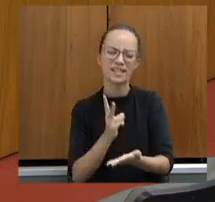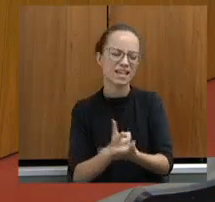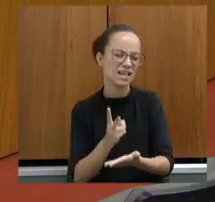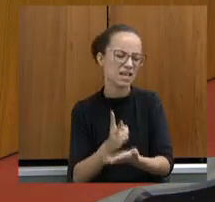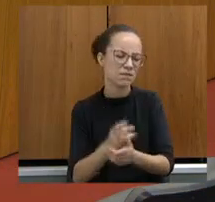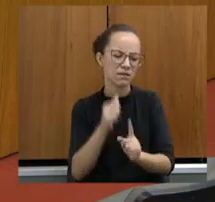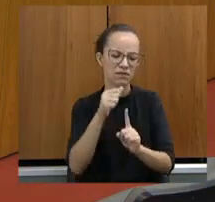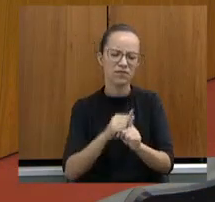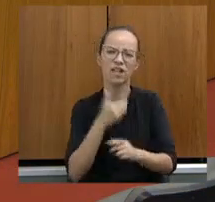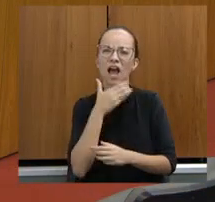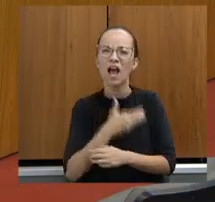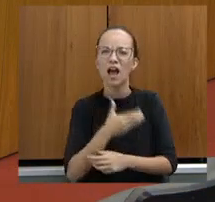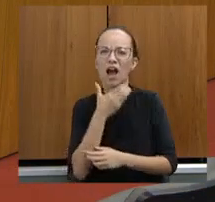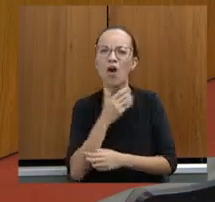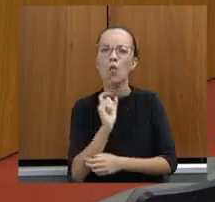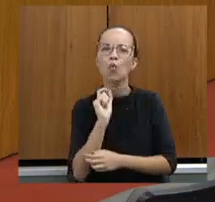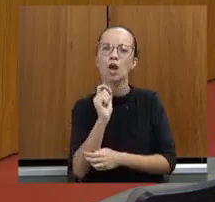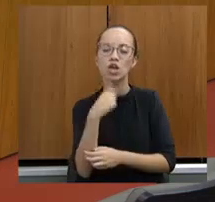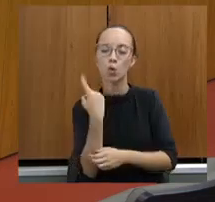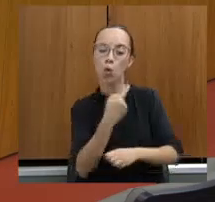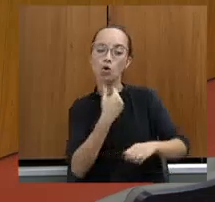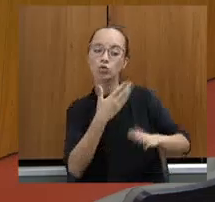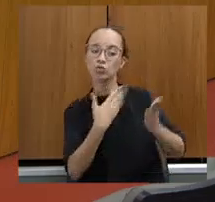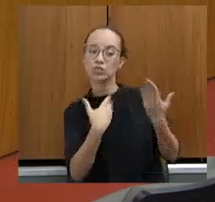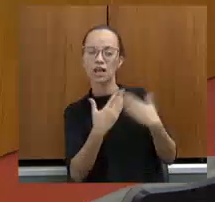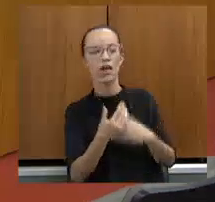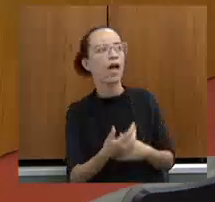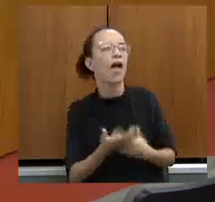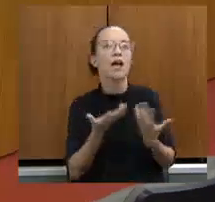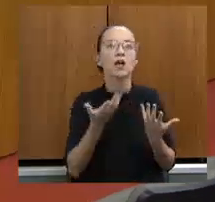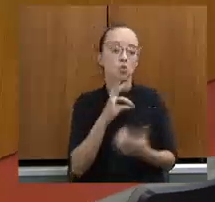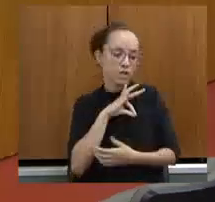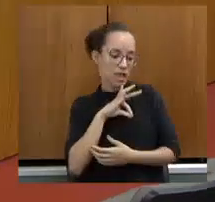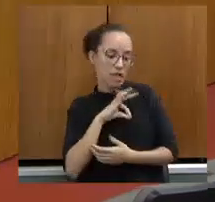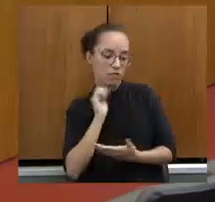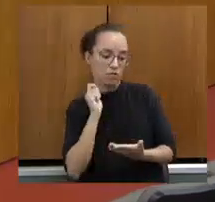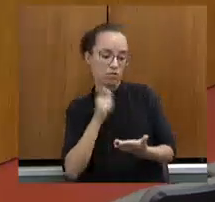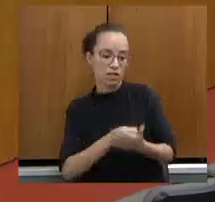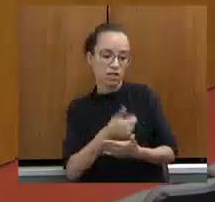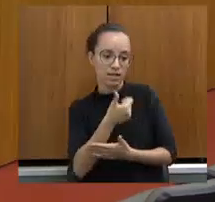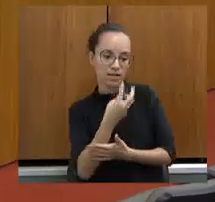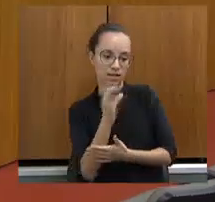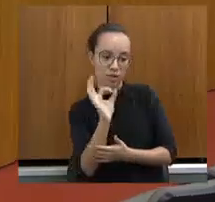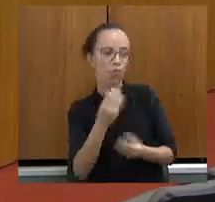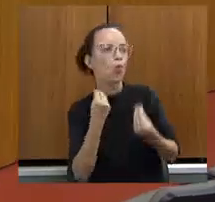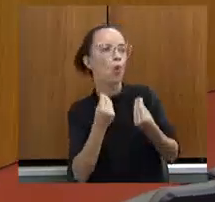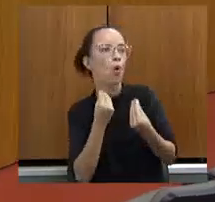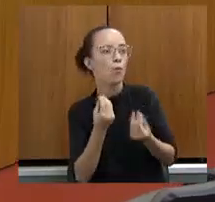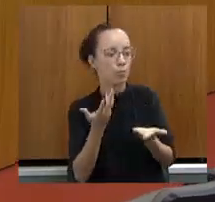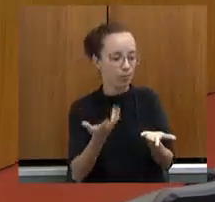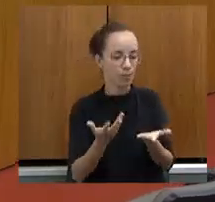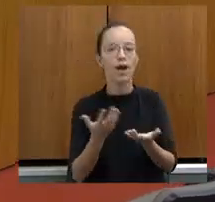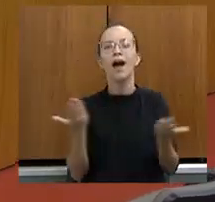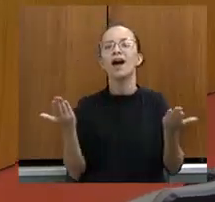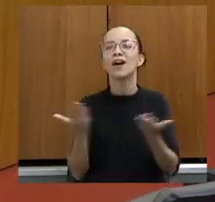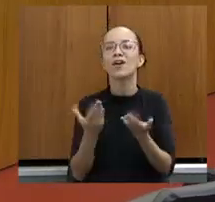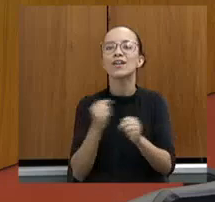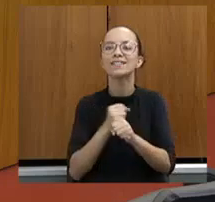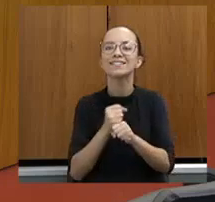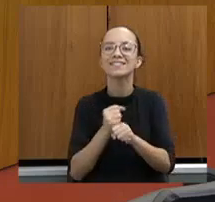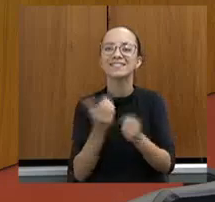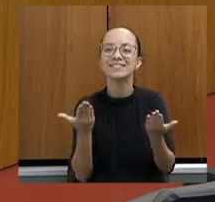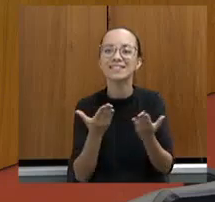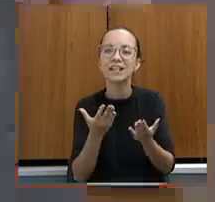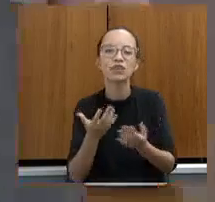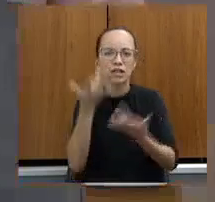pauta de final de ano sempre era né o pagamento do 13º comeremos fazer comeremos ter os recursos e esse ano aconteceu de